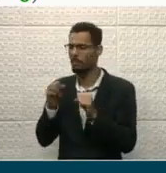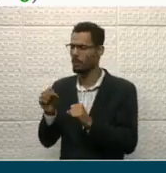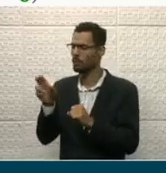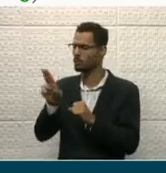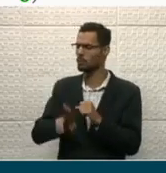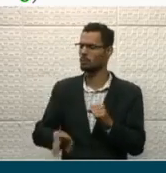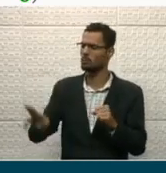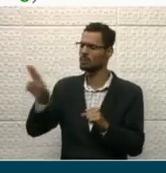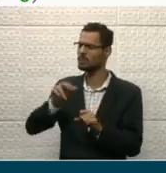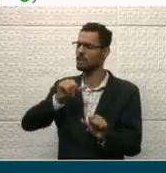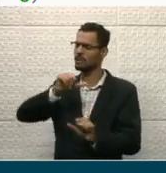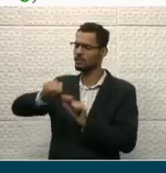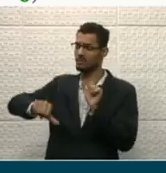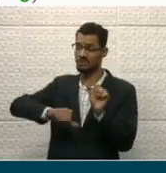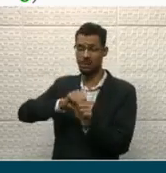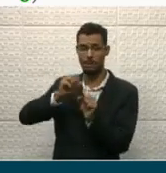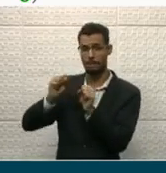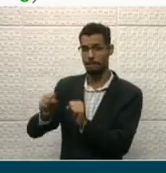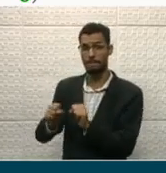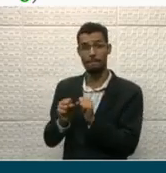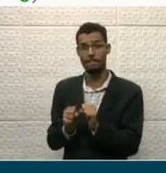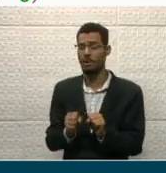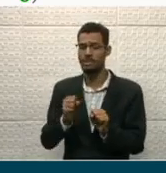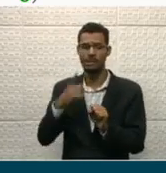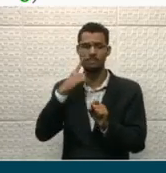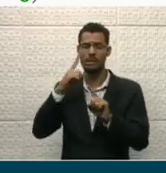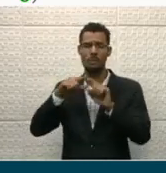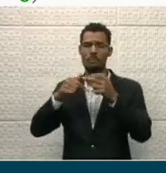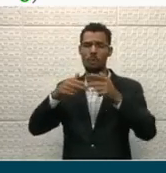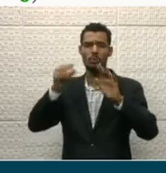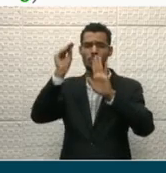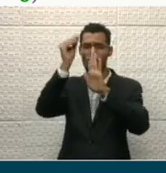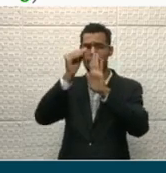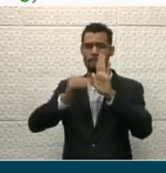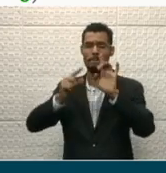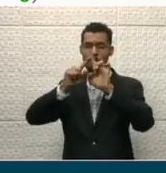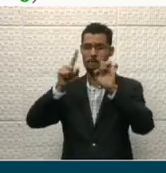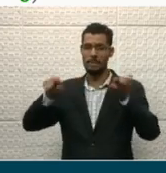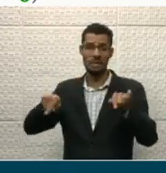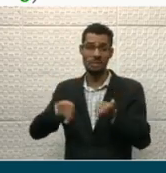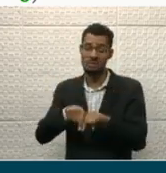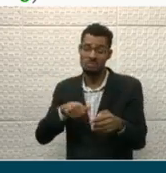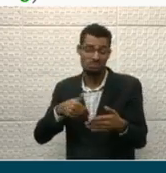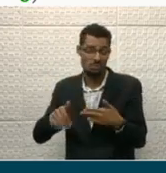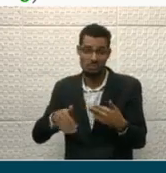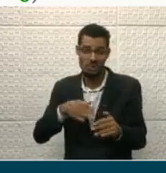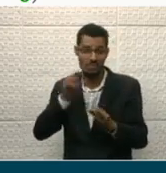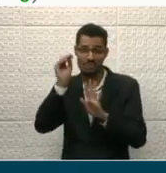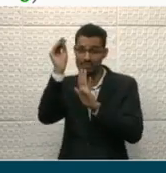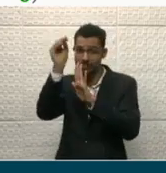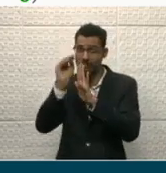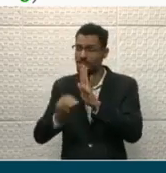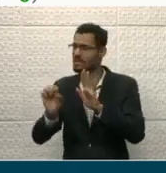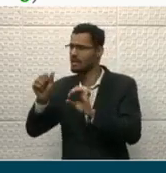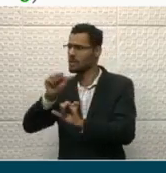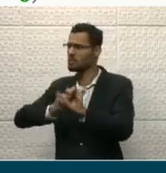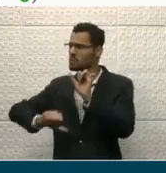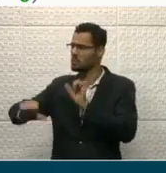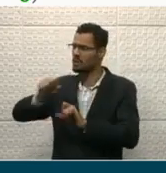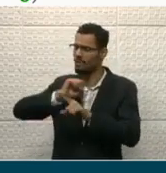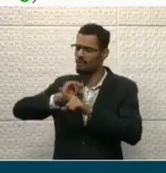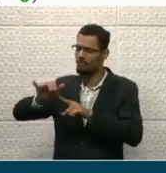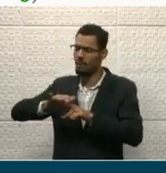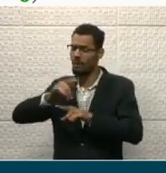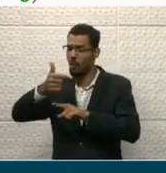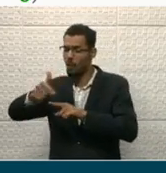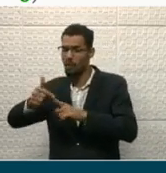a expressão da transformação, quanto o produto matricial. Então, independente se eu utilizo uma forma ou a